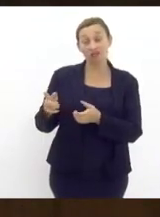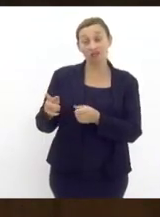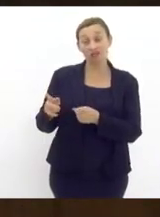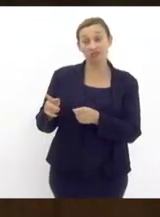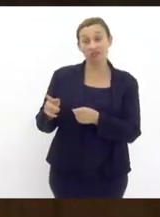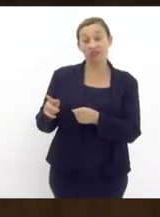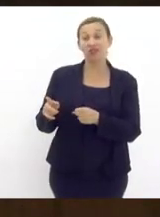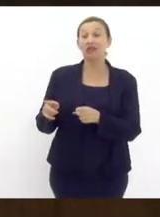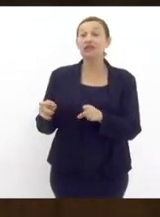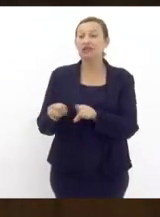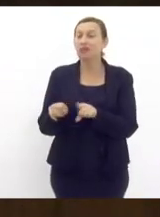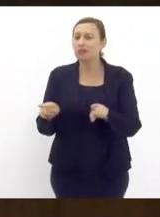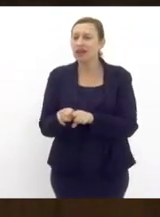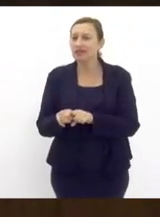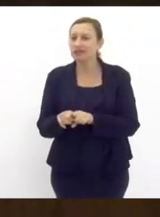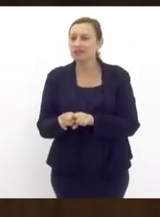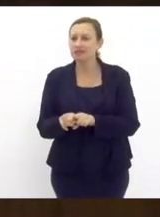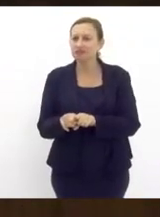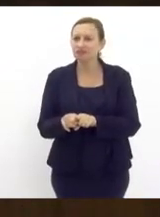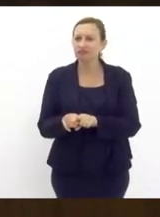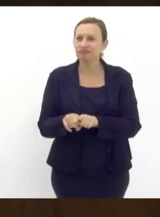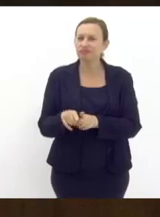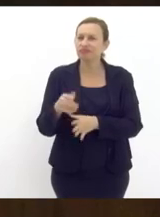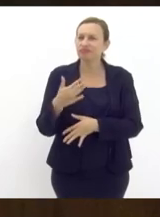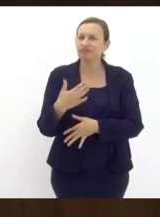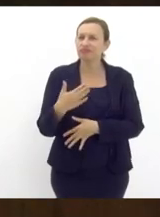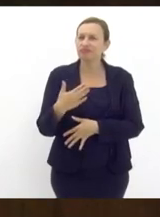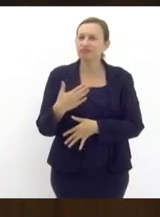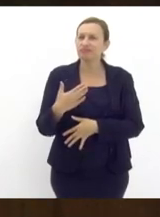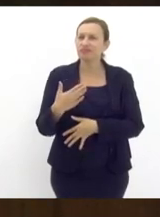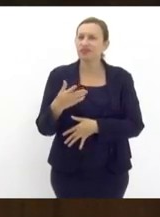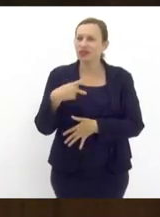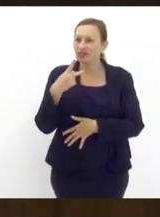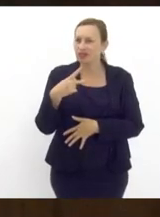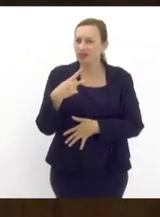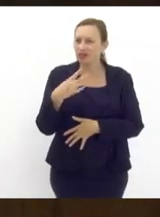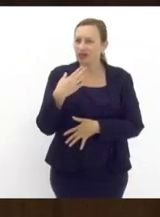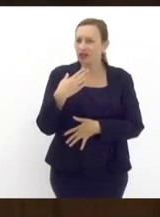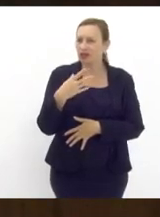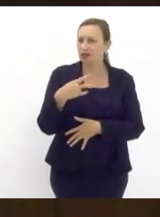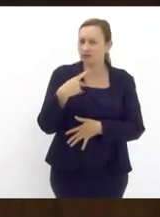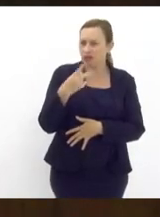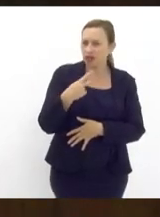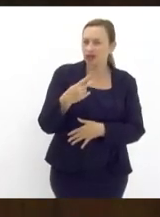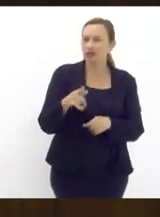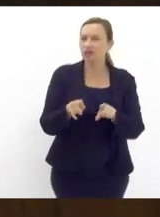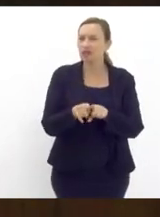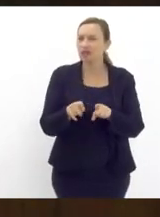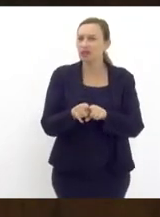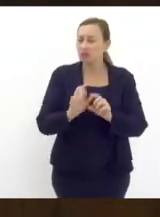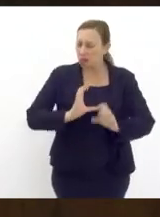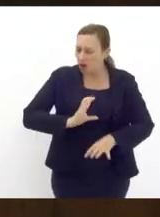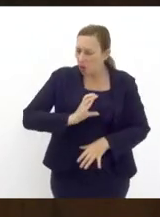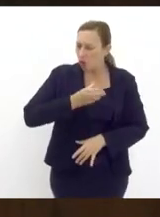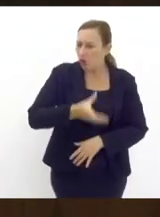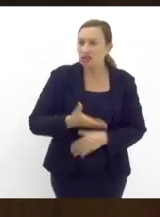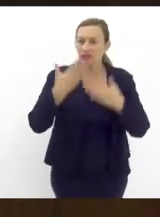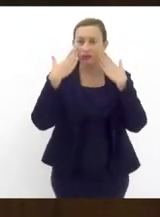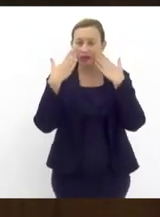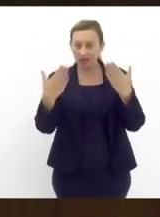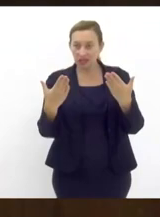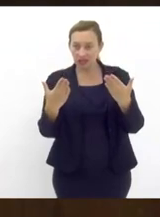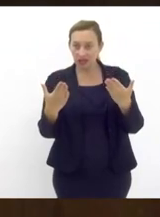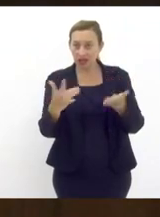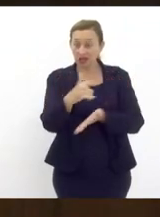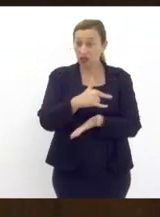fazer um pequeno apêndice aqui na fala Deputado Anderson primeiro pela coragem de apresentar a Moção de